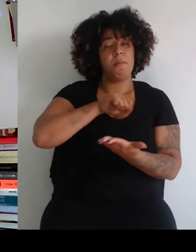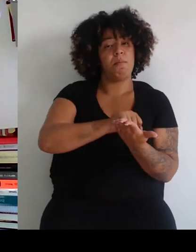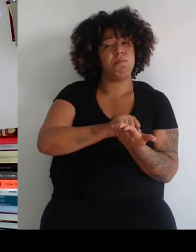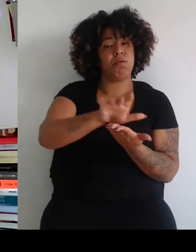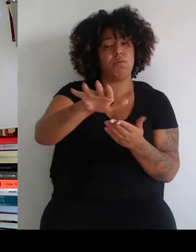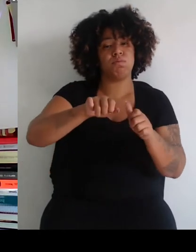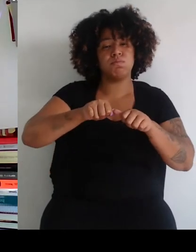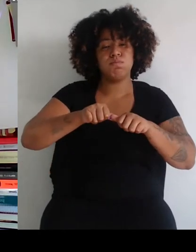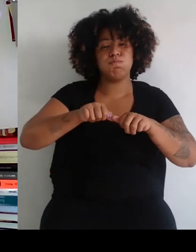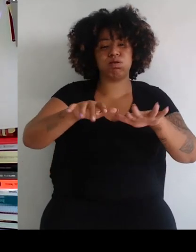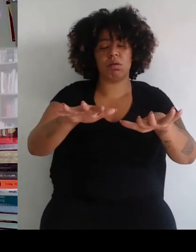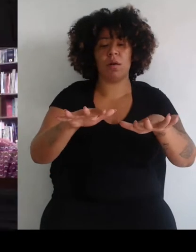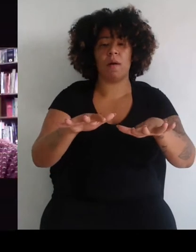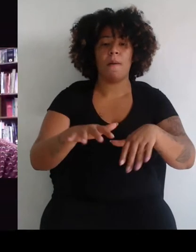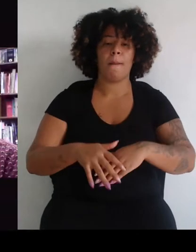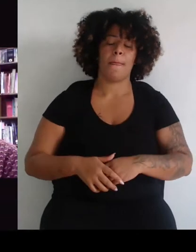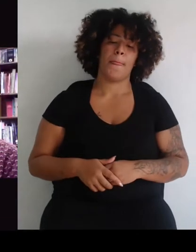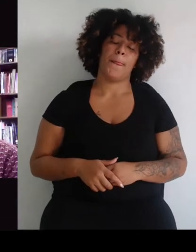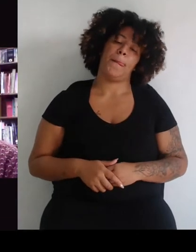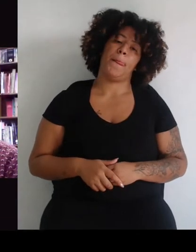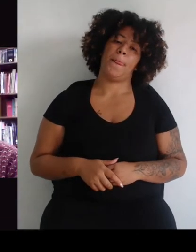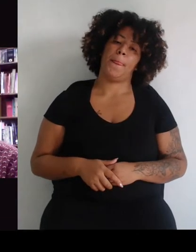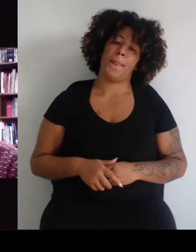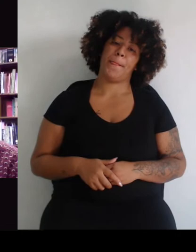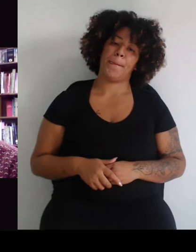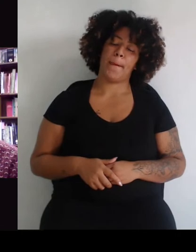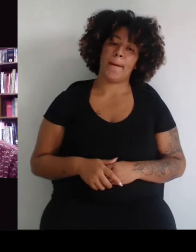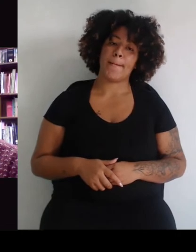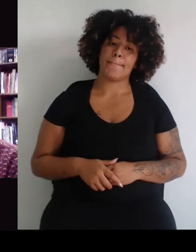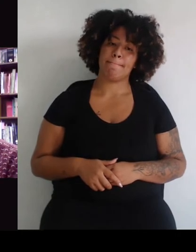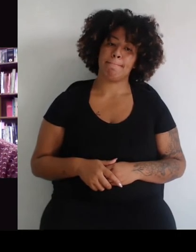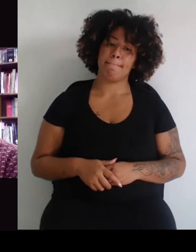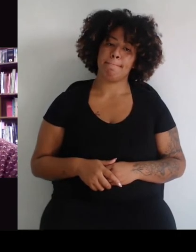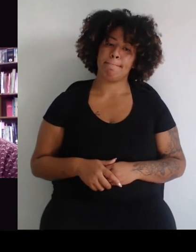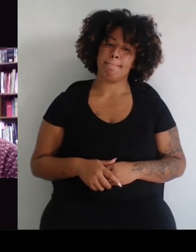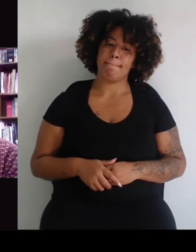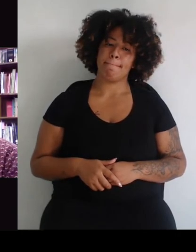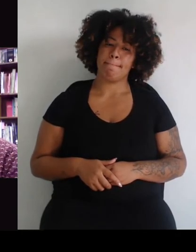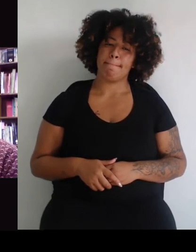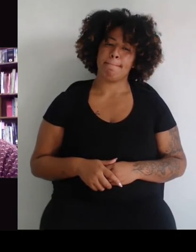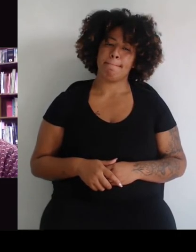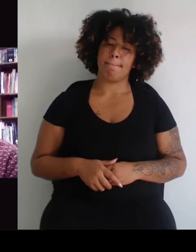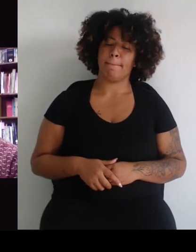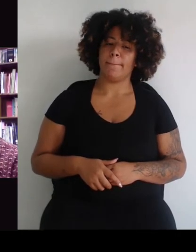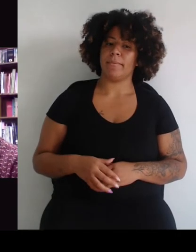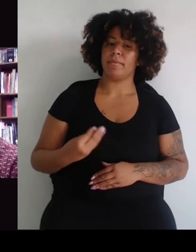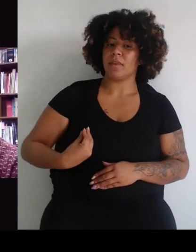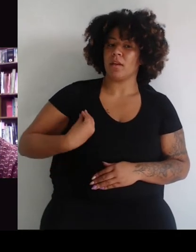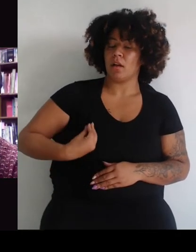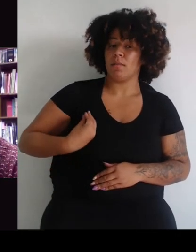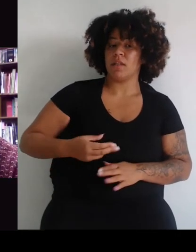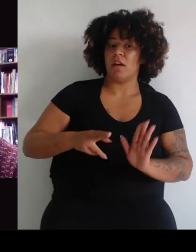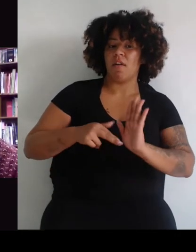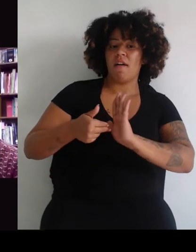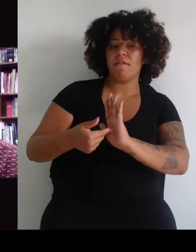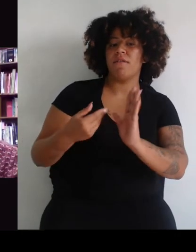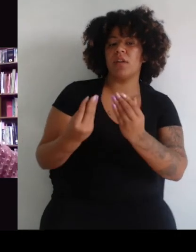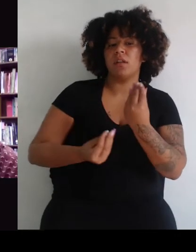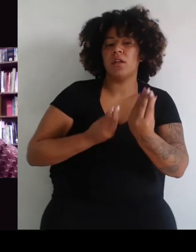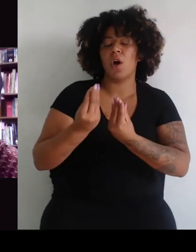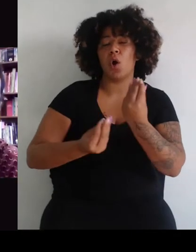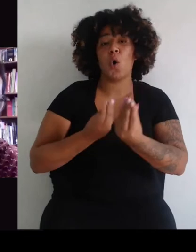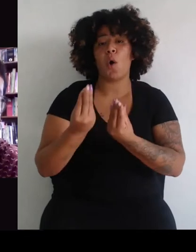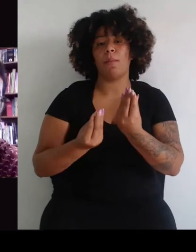Speed Up o vigarista regrada no Londres pós-guerra